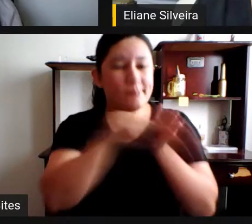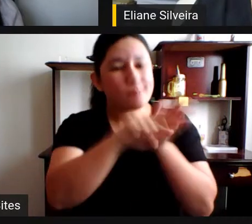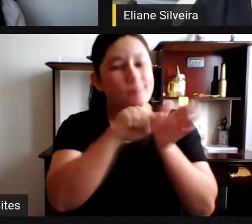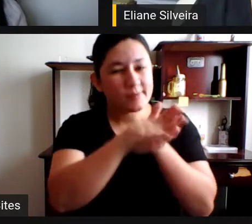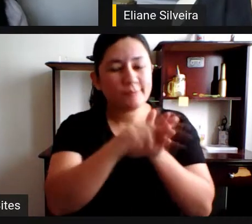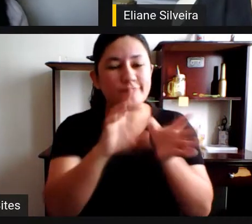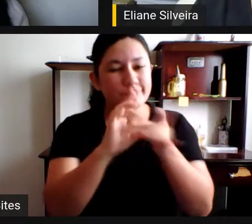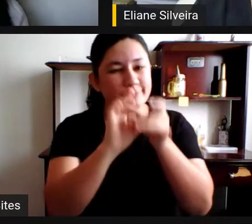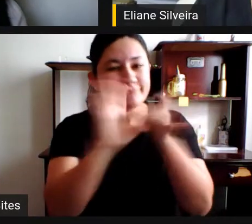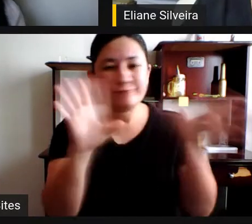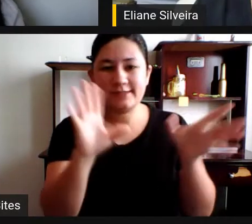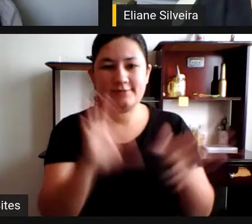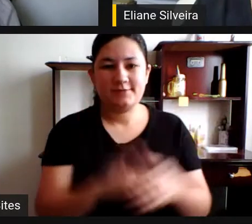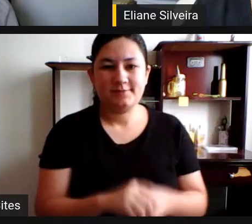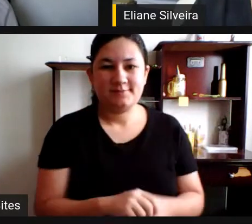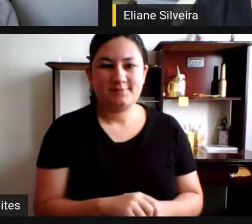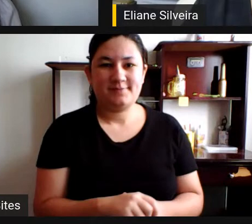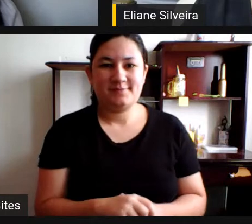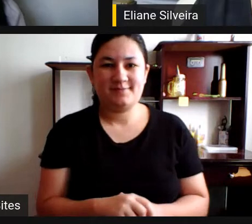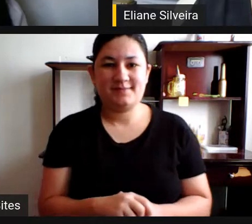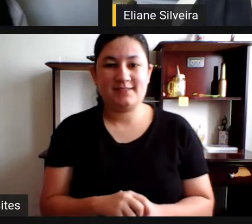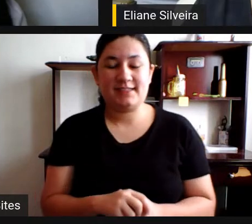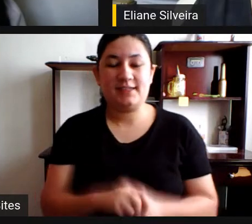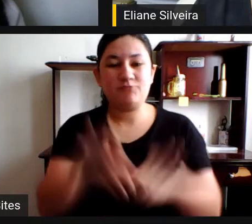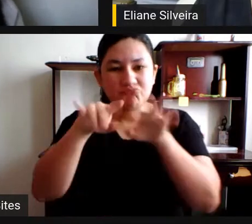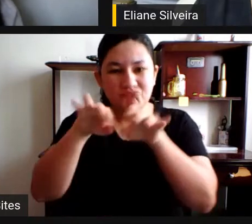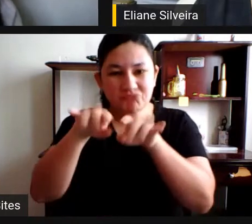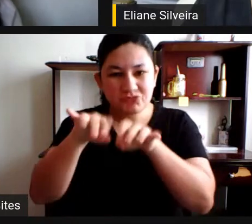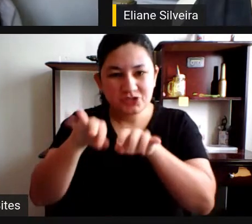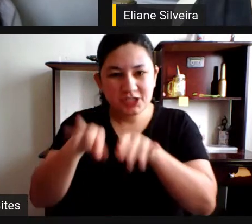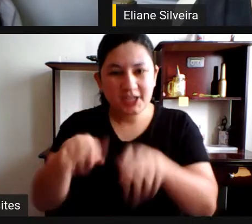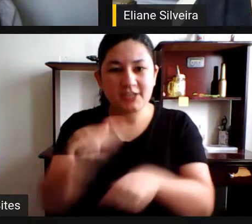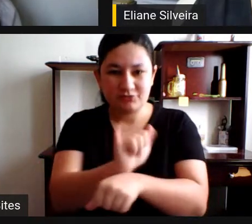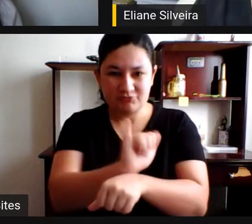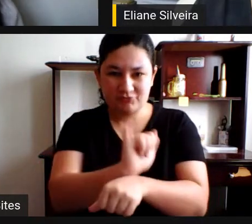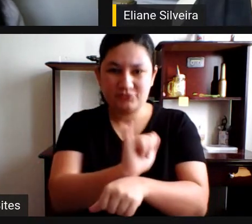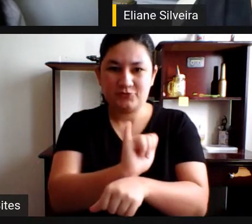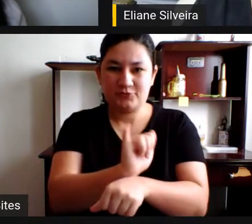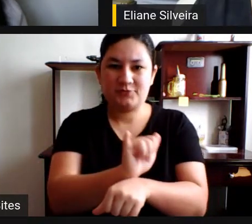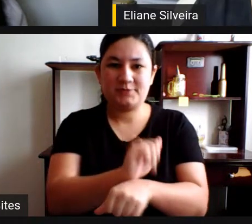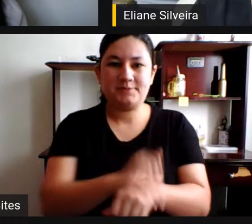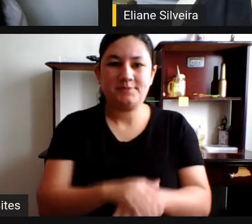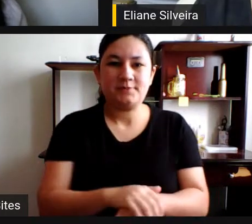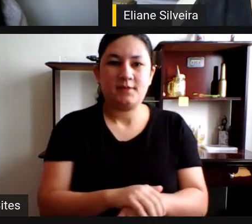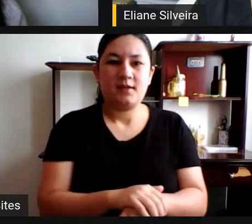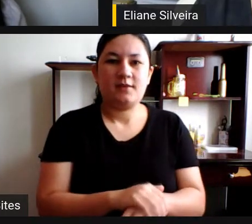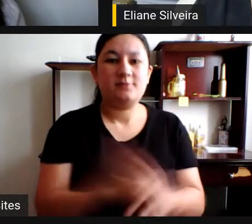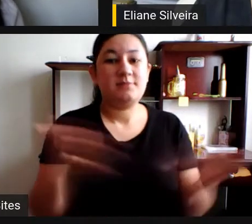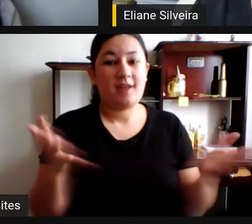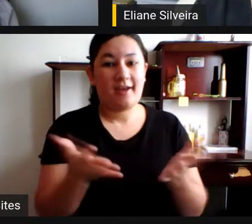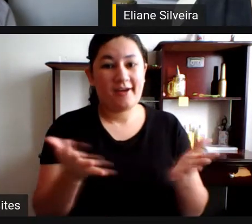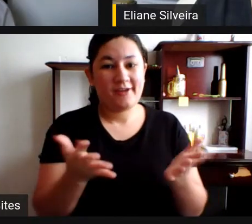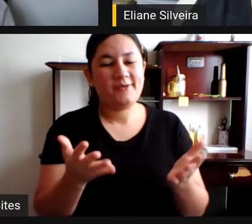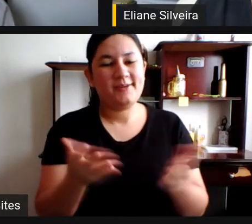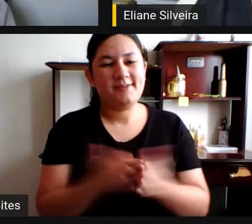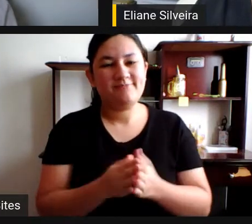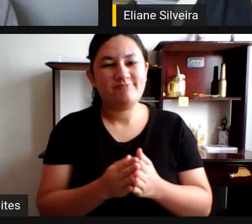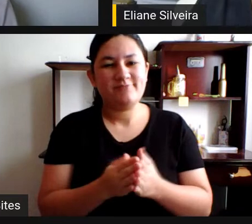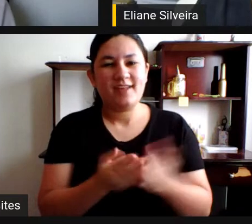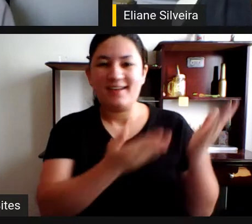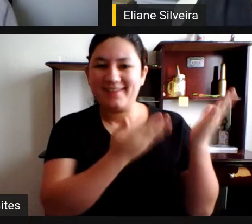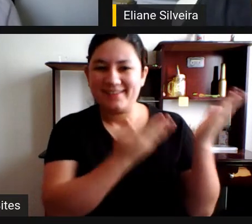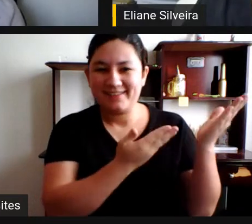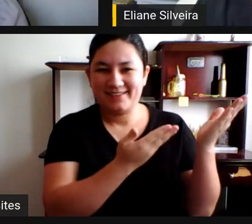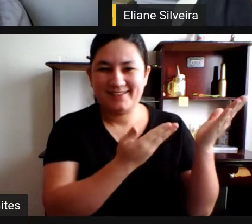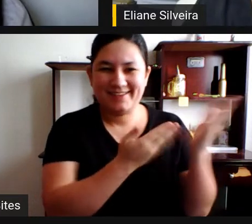realizadas aí por meio do chat, né? Dos comentários do YouTube. Agora, eu passo a palavra para a nossa